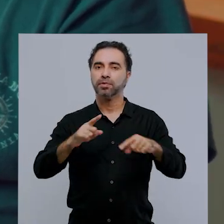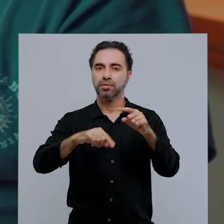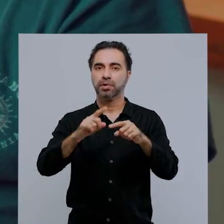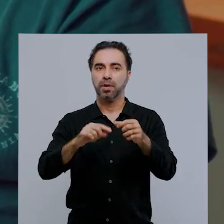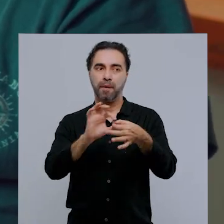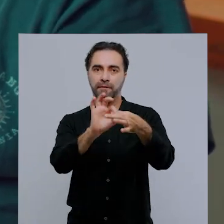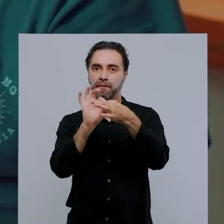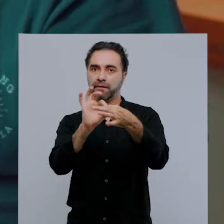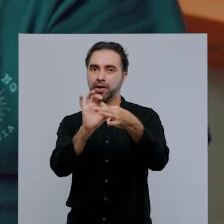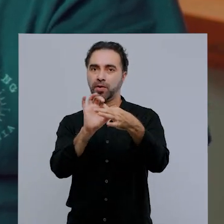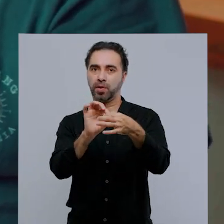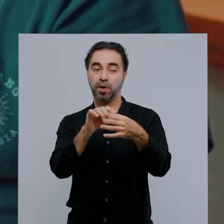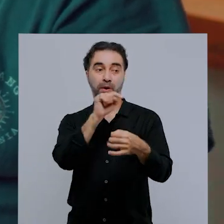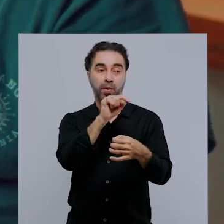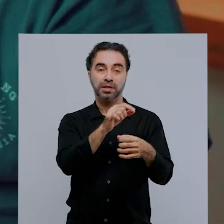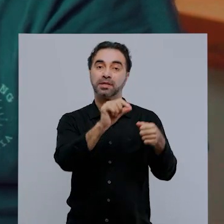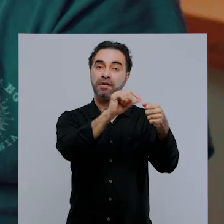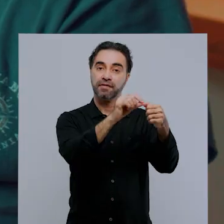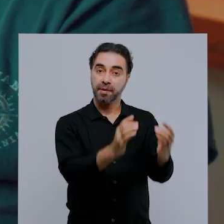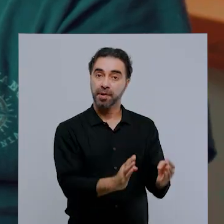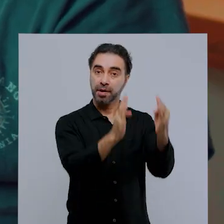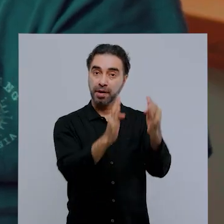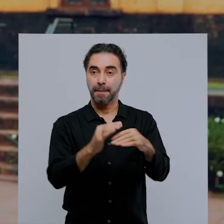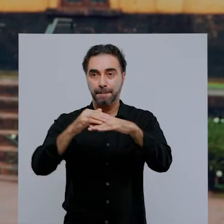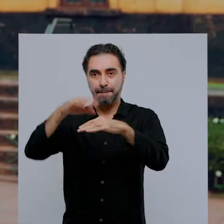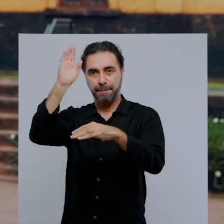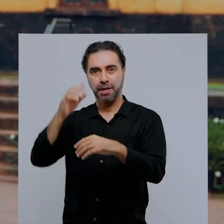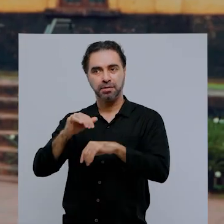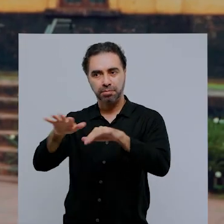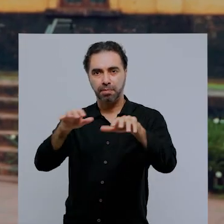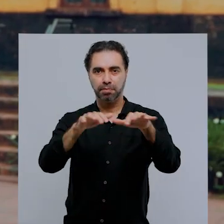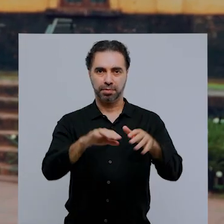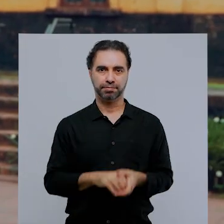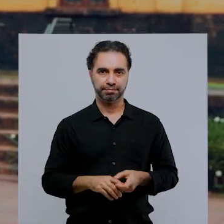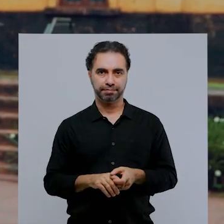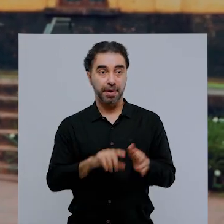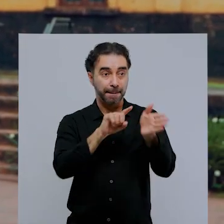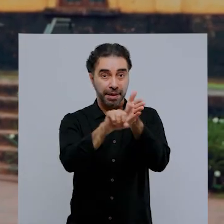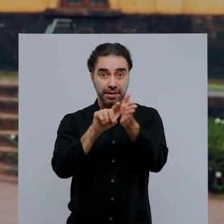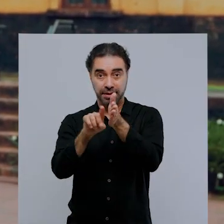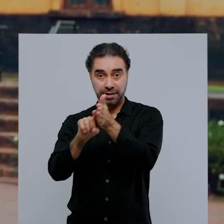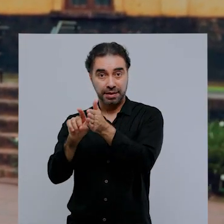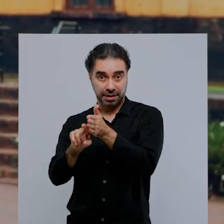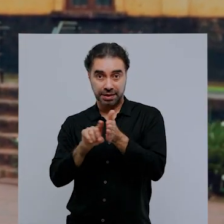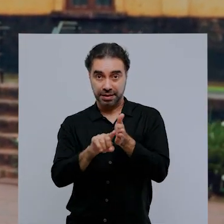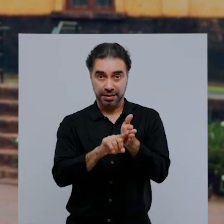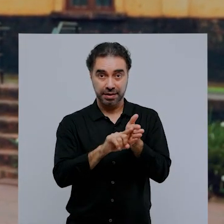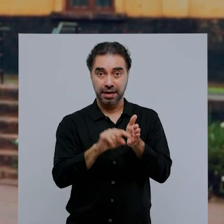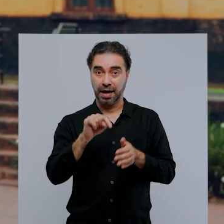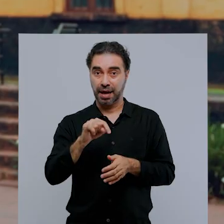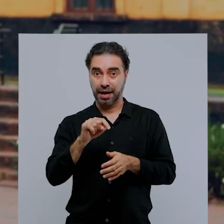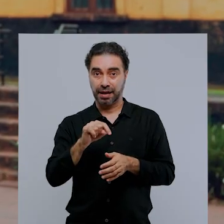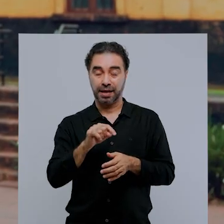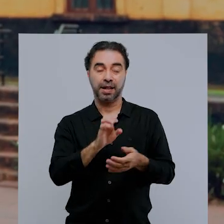vínculo enorme que, com o alambique, vai ser mais divulgado, né? A pesquisa no Engenho Central revela,